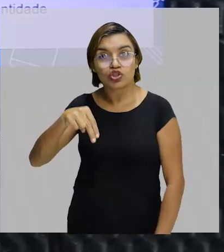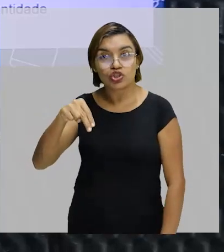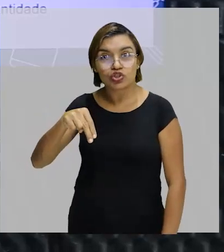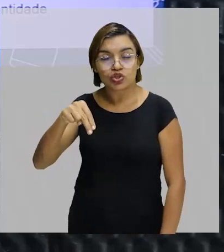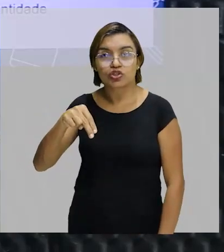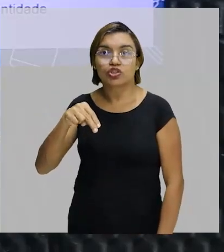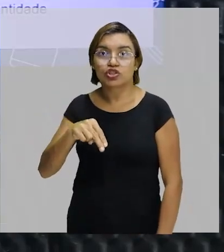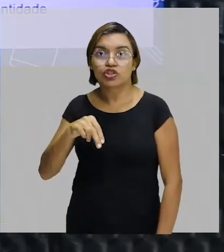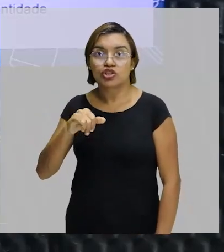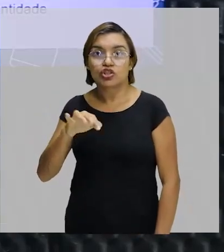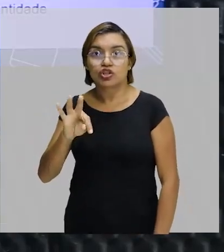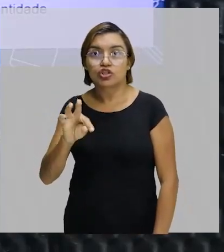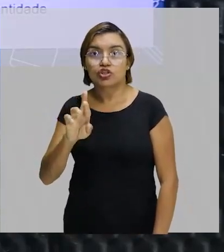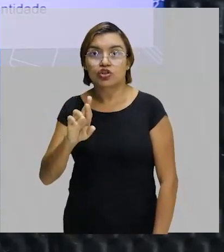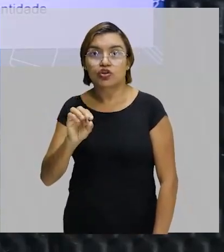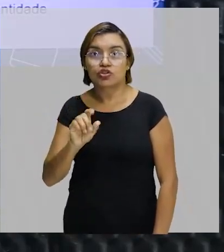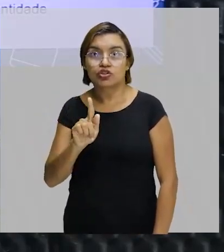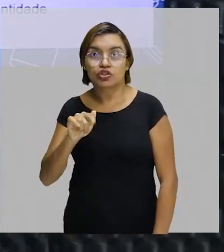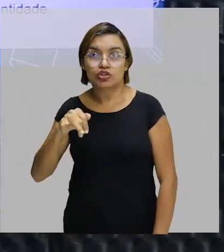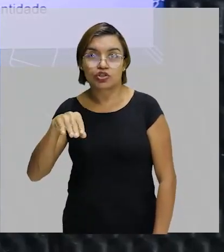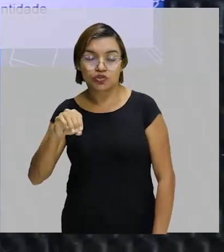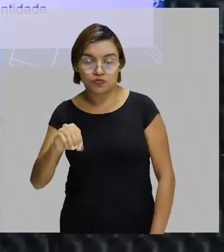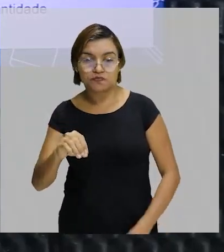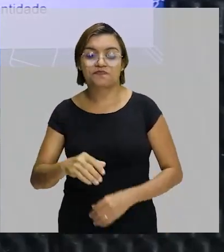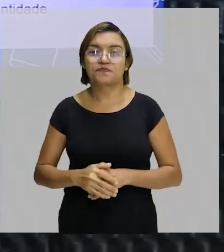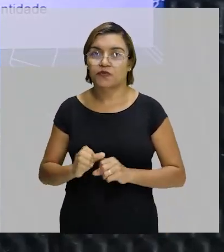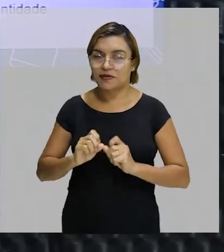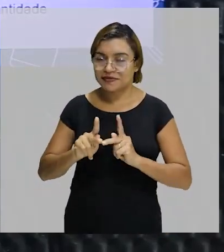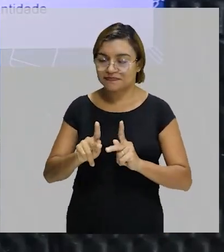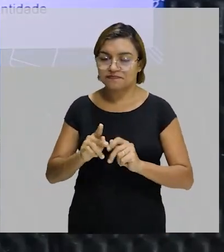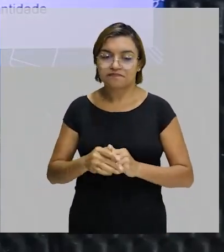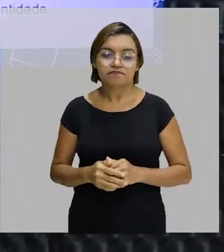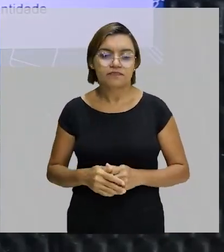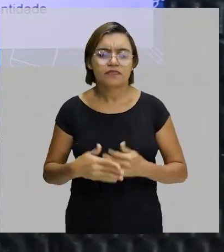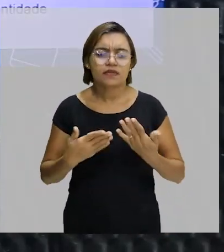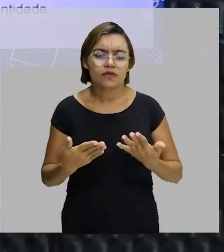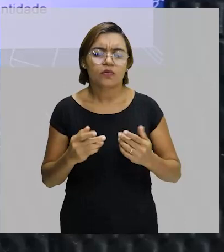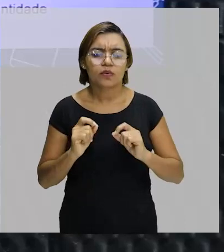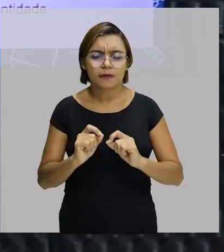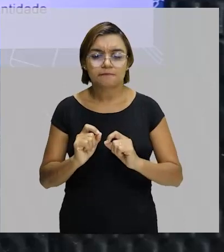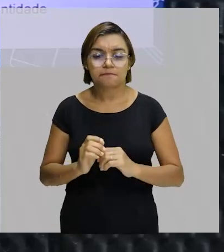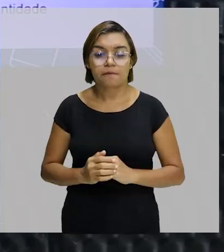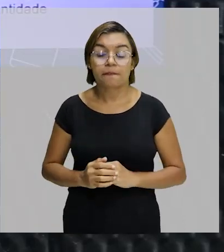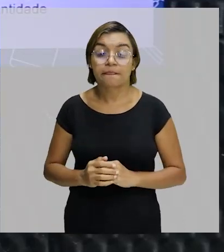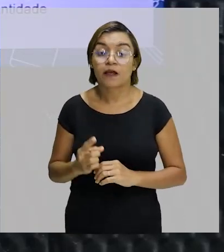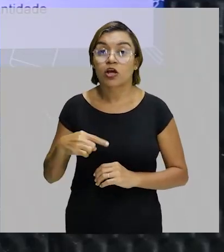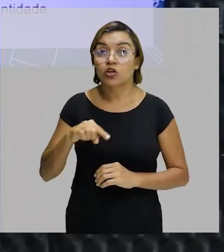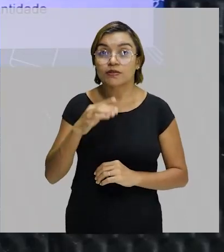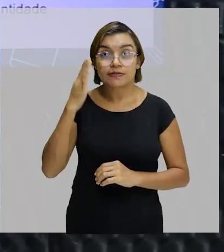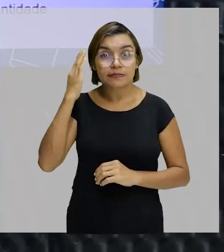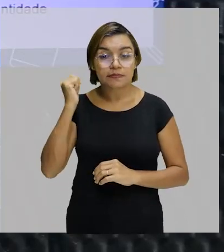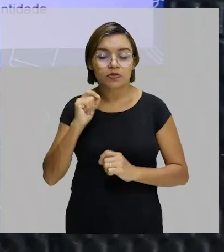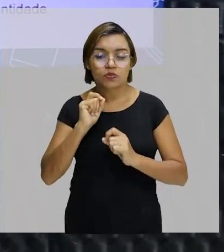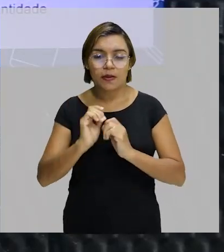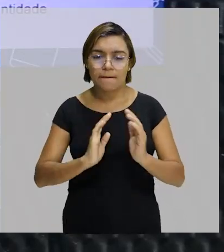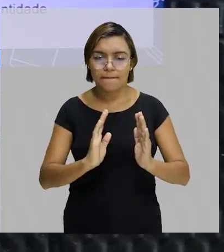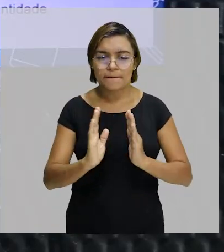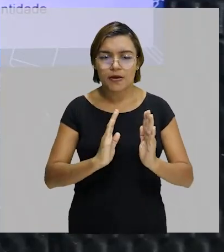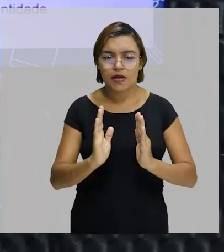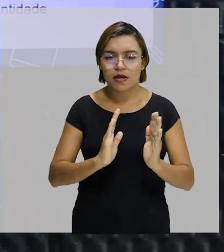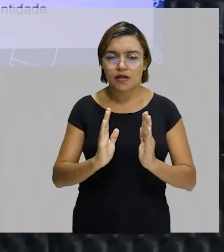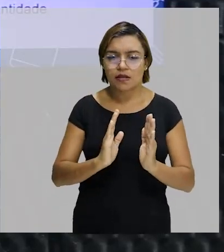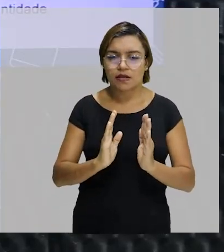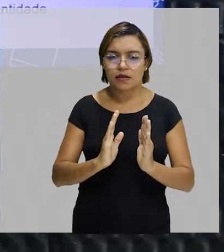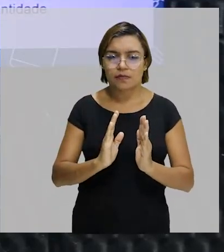aquele ciclo inicial. Tudo bem, turminha? Com base nesse fato, sabendo que o período de meia-vida do